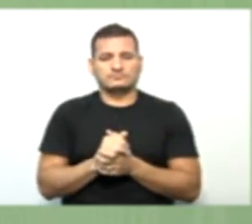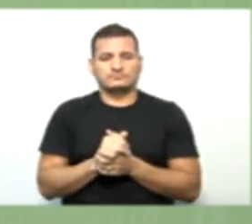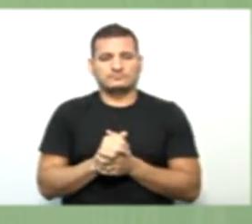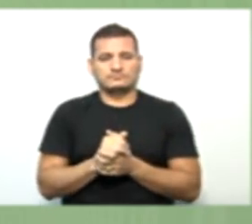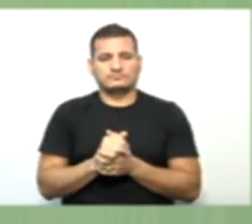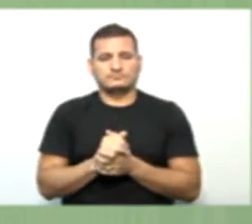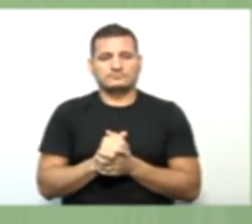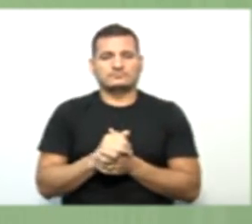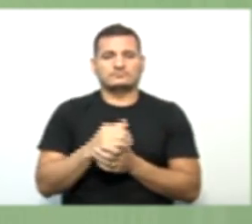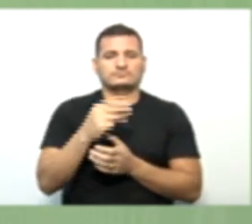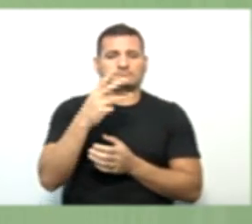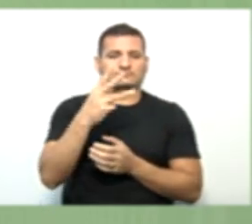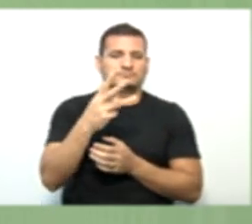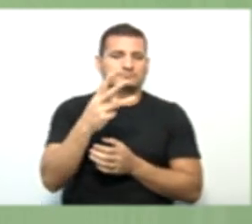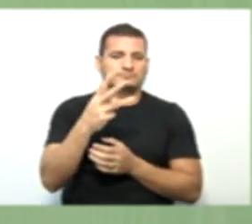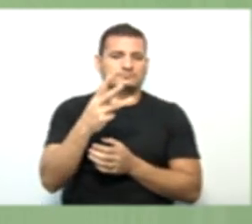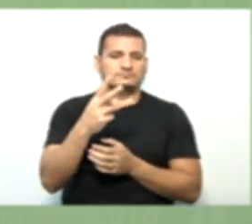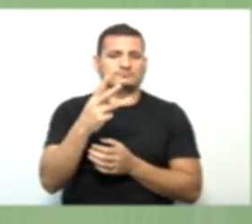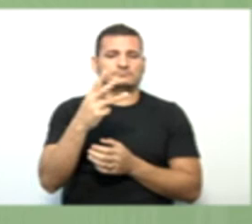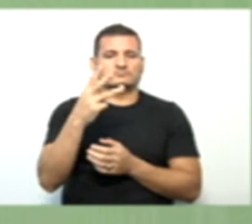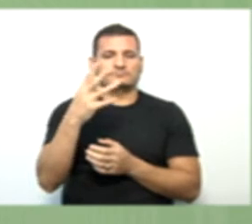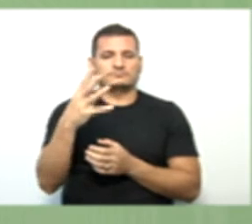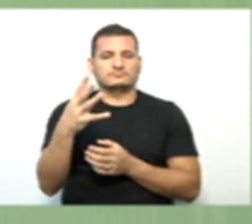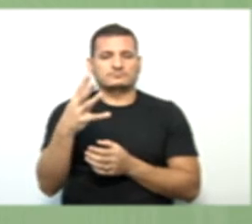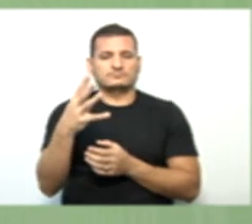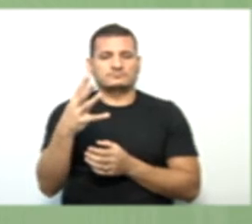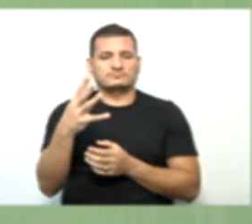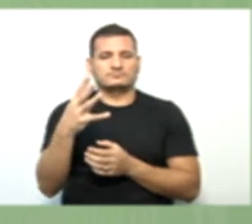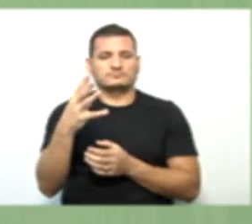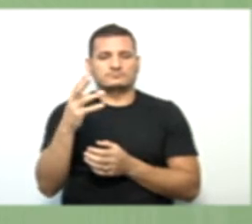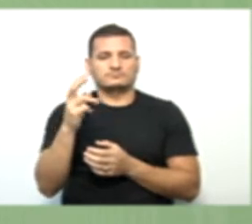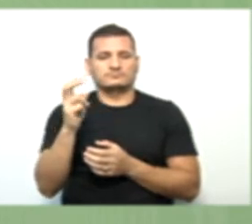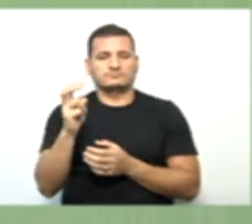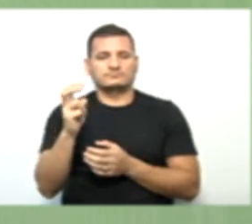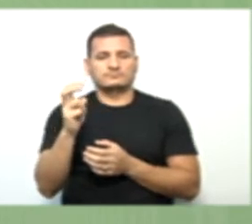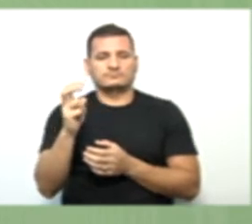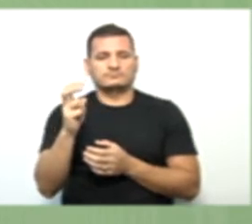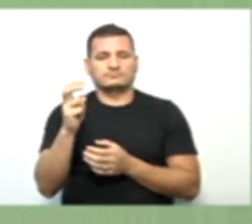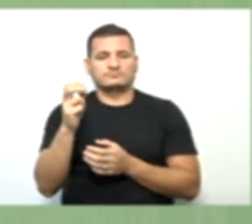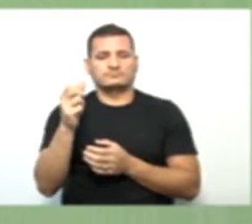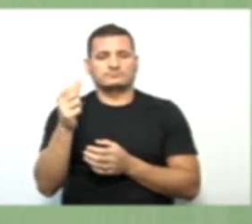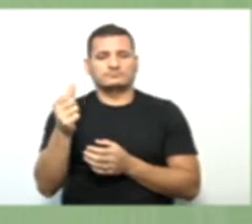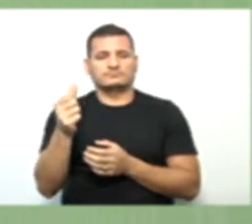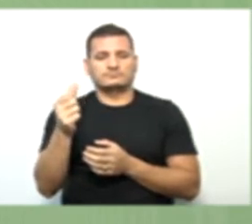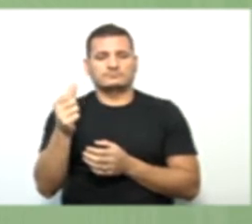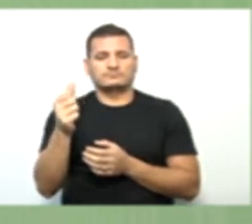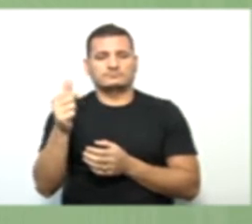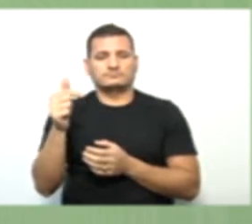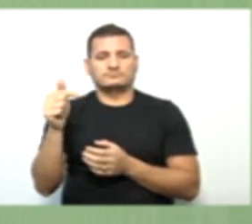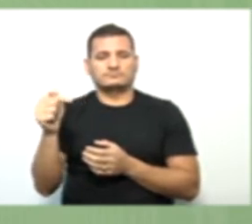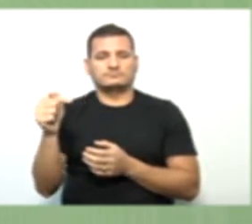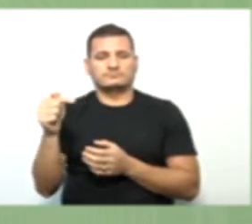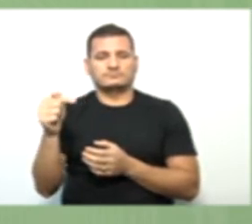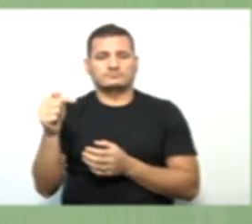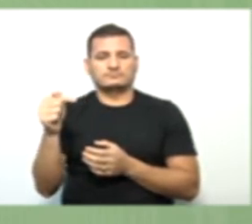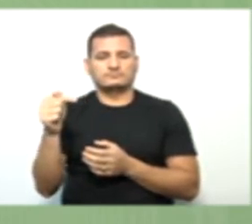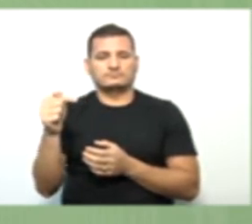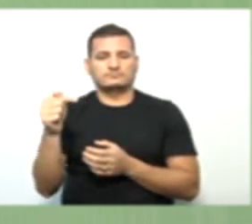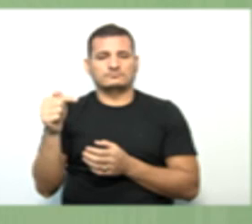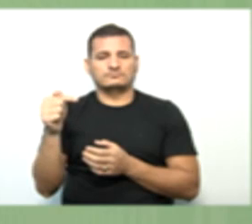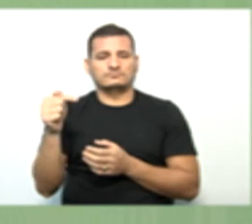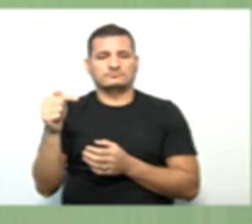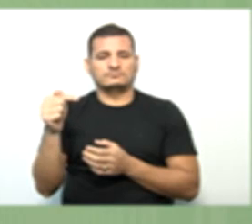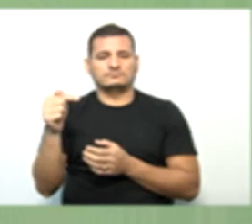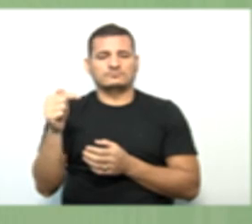assim: 3, 4, 5, 6 e 7. E o limite superior,